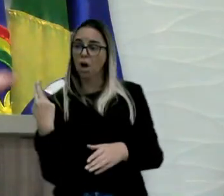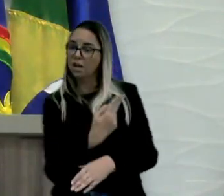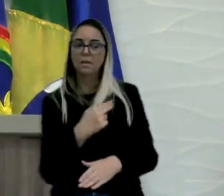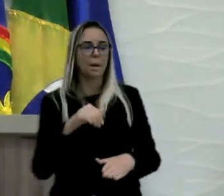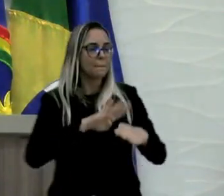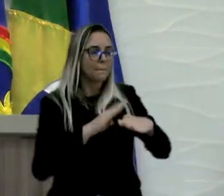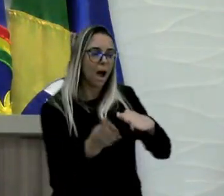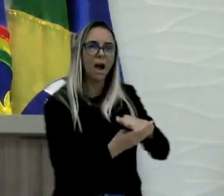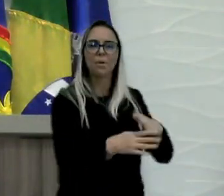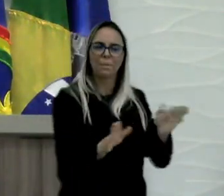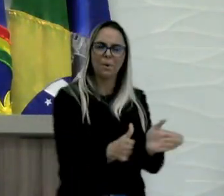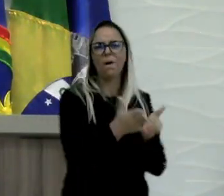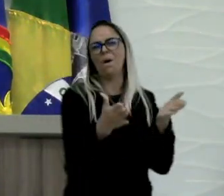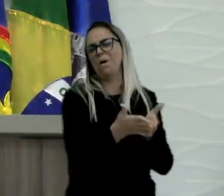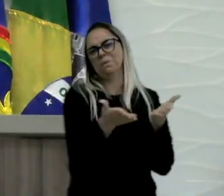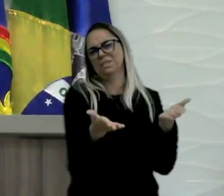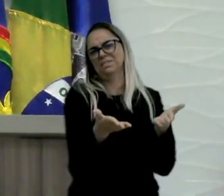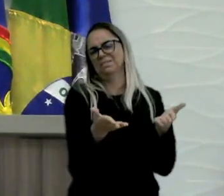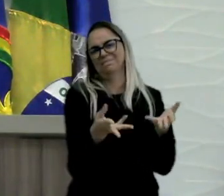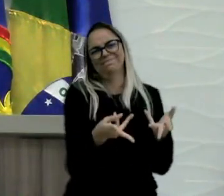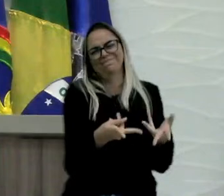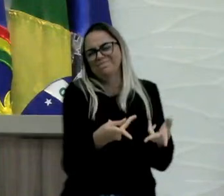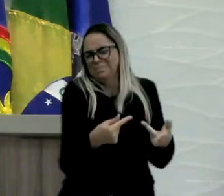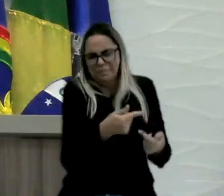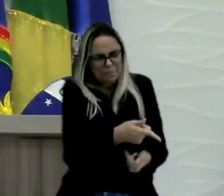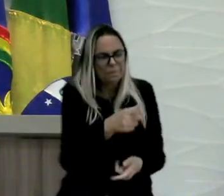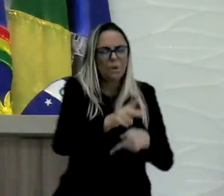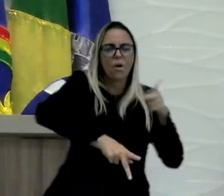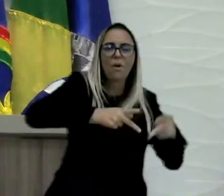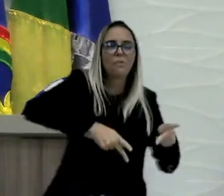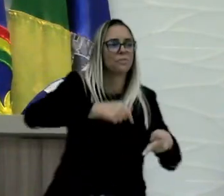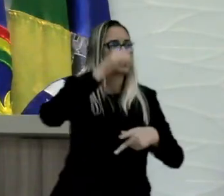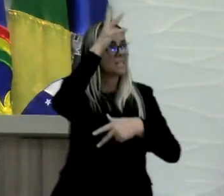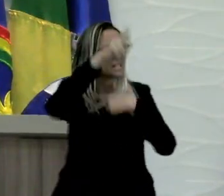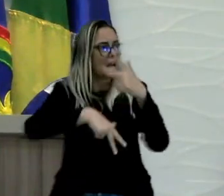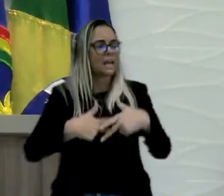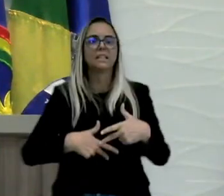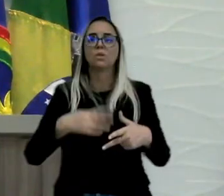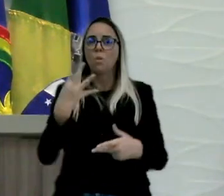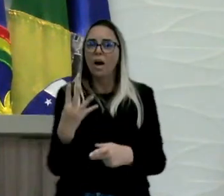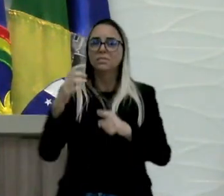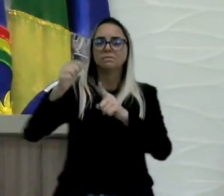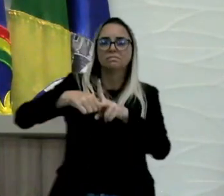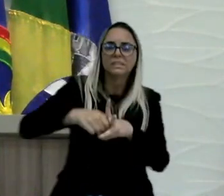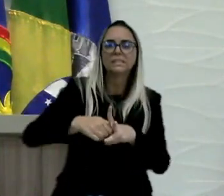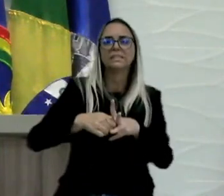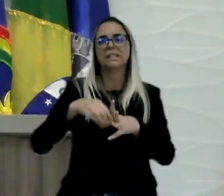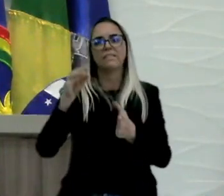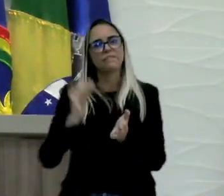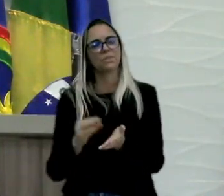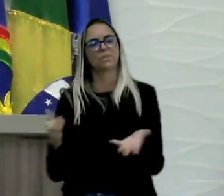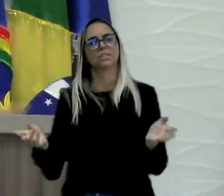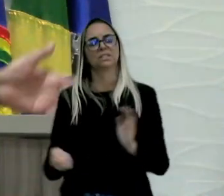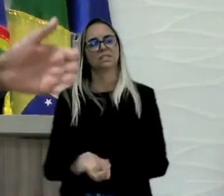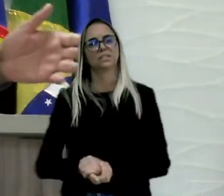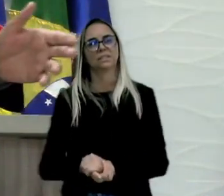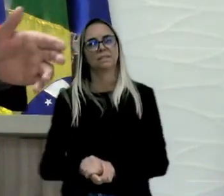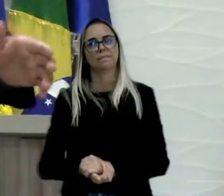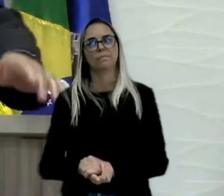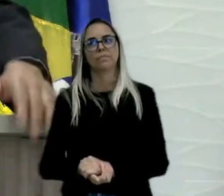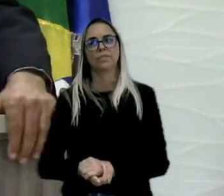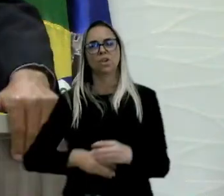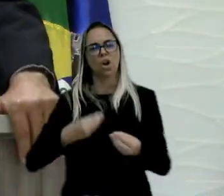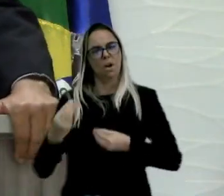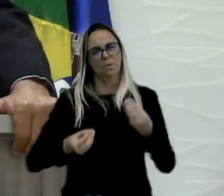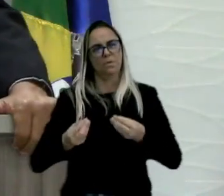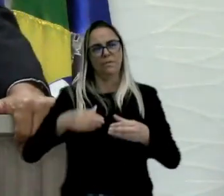bairro carente o povo do mostro município faltando água 4 meses rapaz aí compensa esse voto de